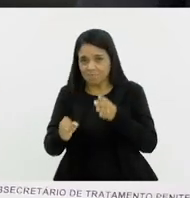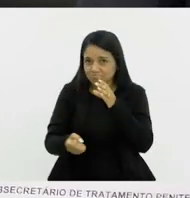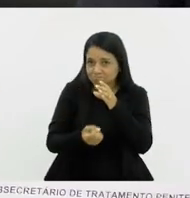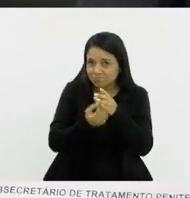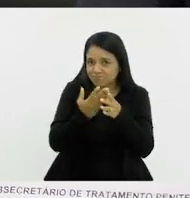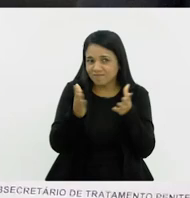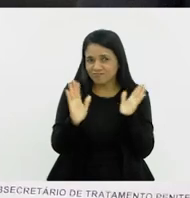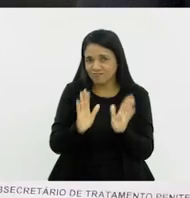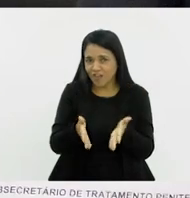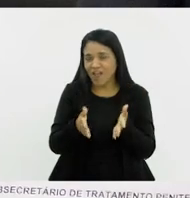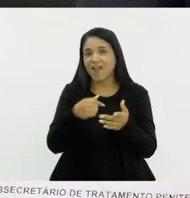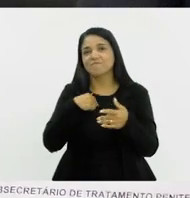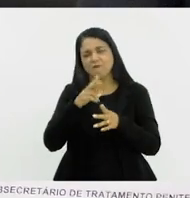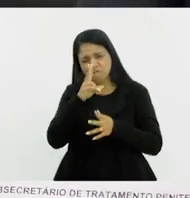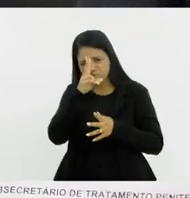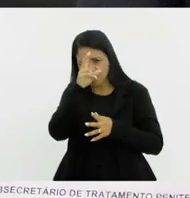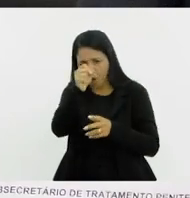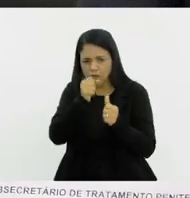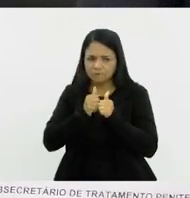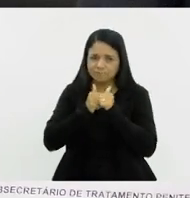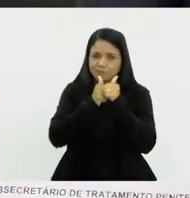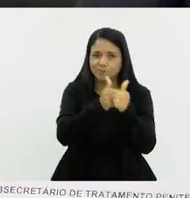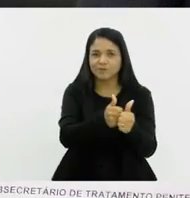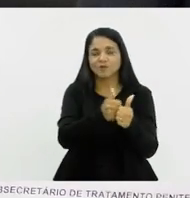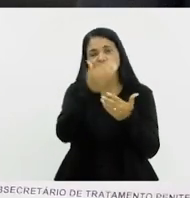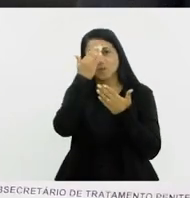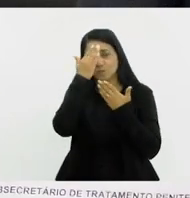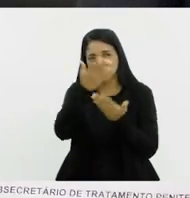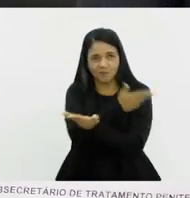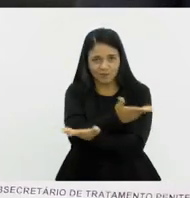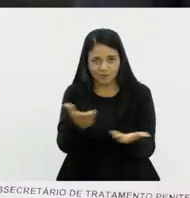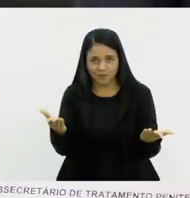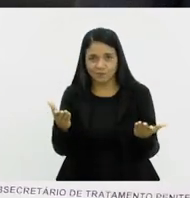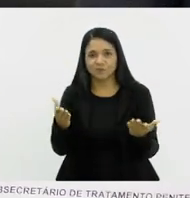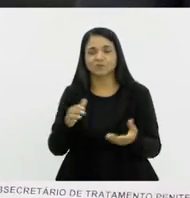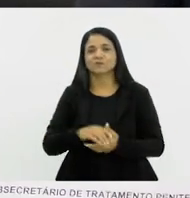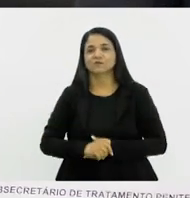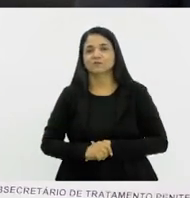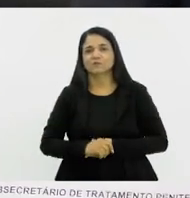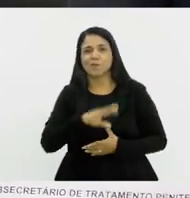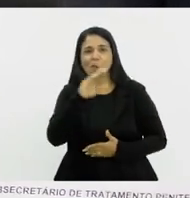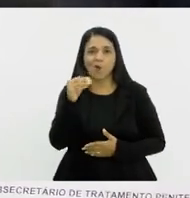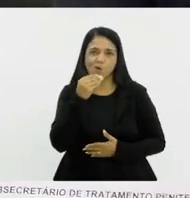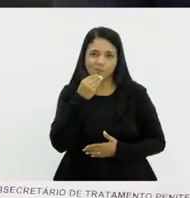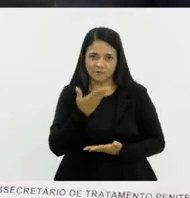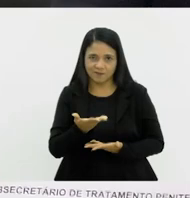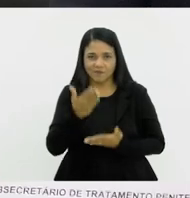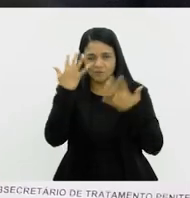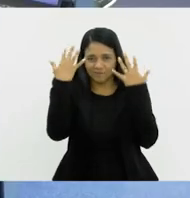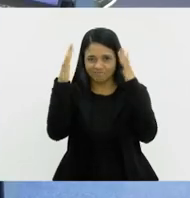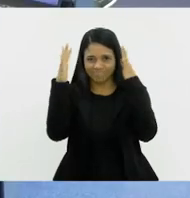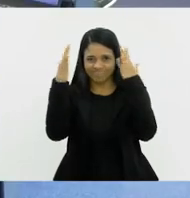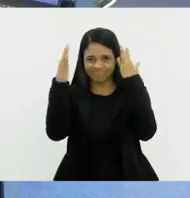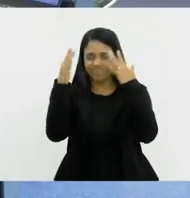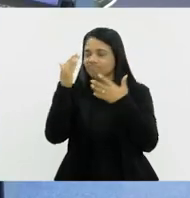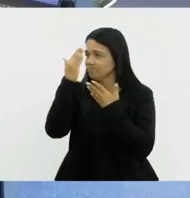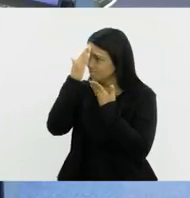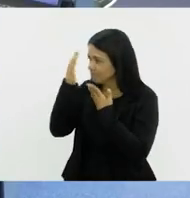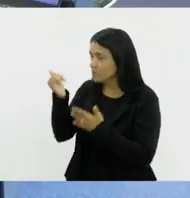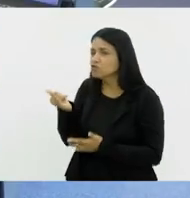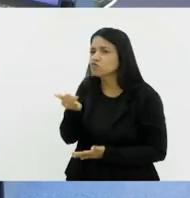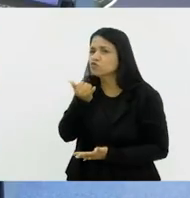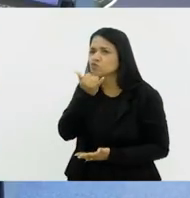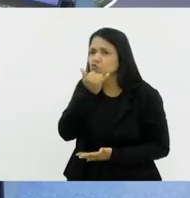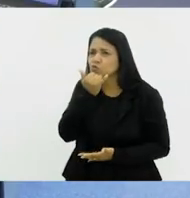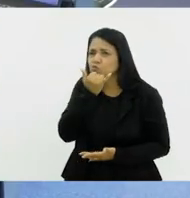mais forte nesse acompanhamento. Muito obrigado a todos, tá? Pela essa oportunidade. Obrigada. Eu quero pedir desculpas,